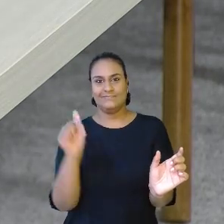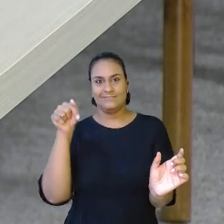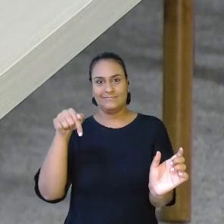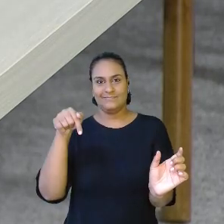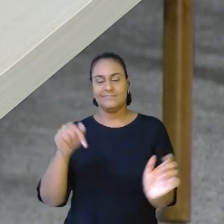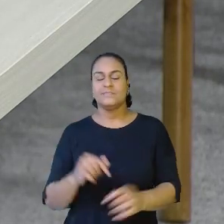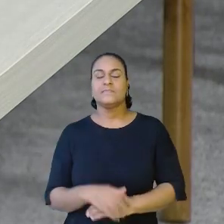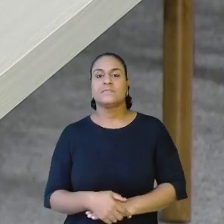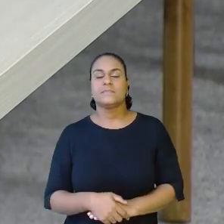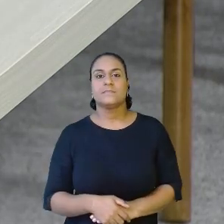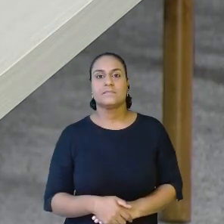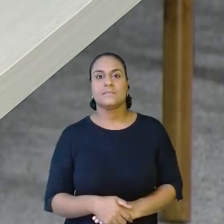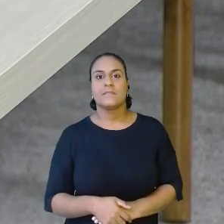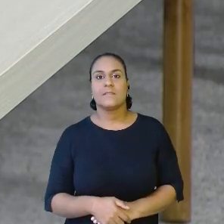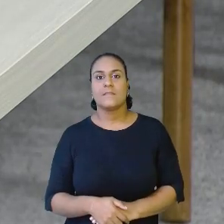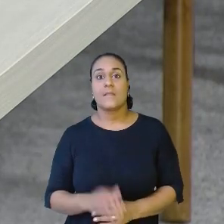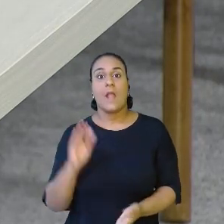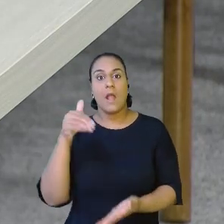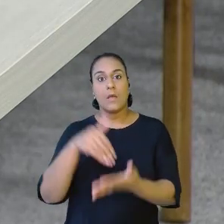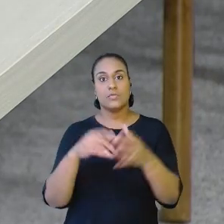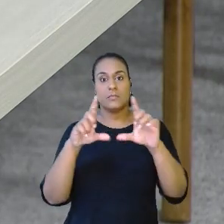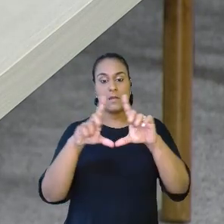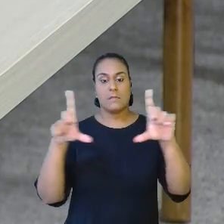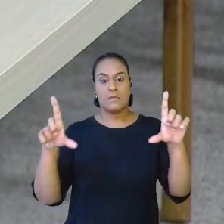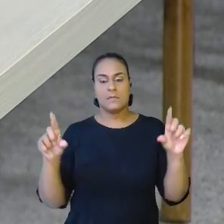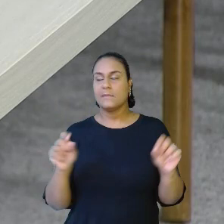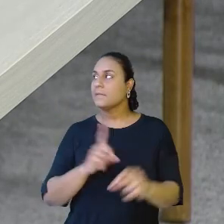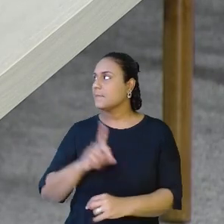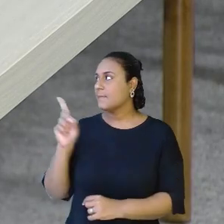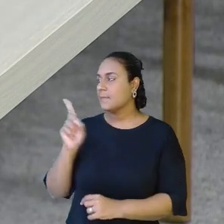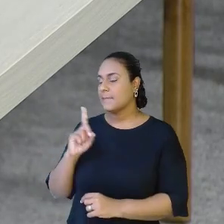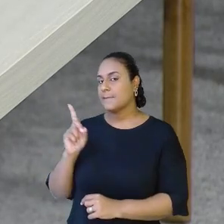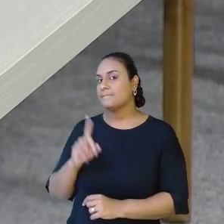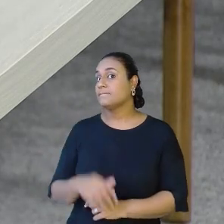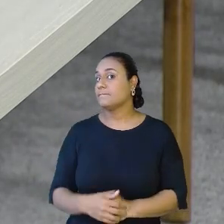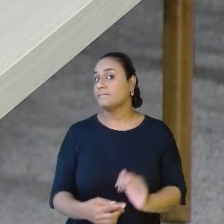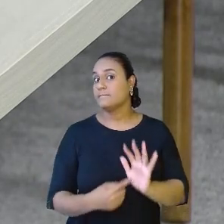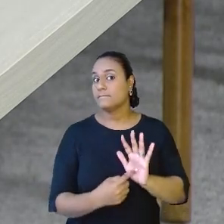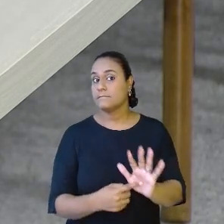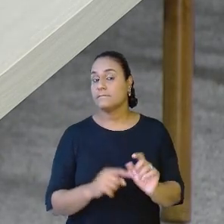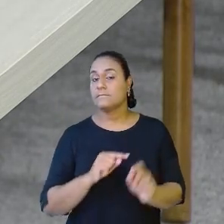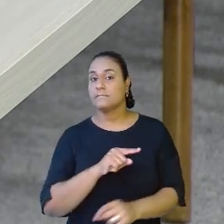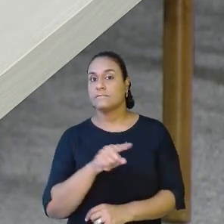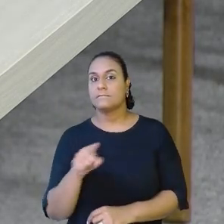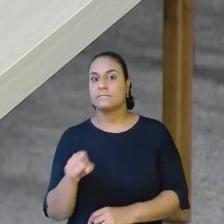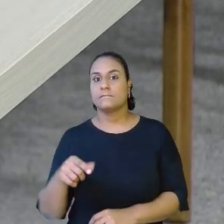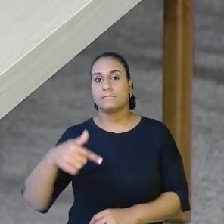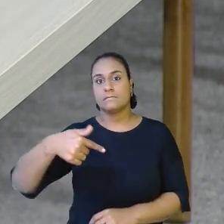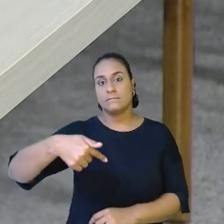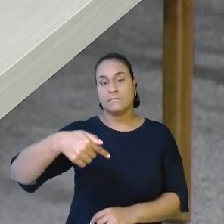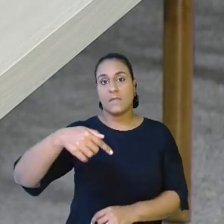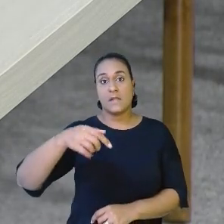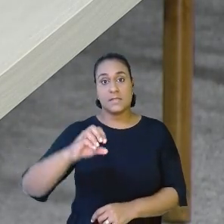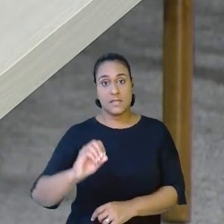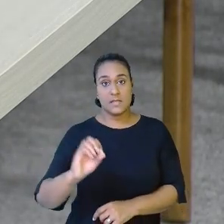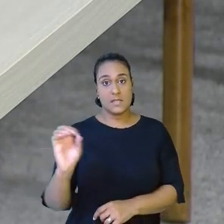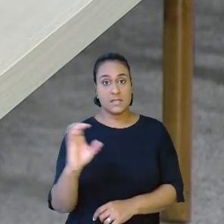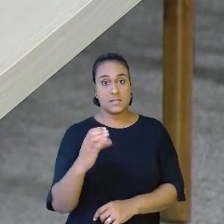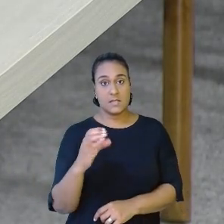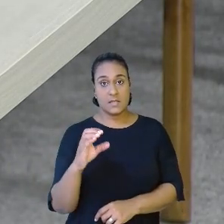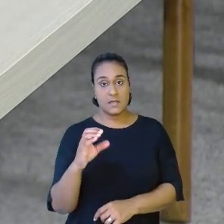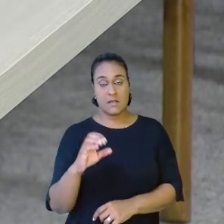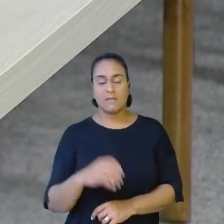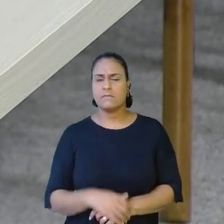Muito bem. E a última plaquinha que vocês viram na tela e eu trouxe para cá é 70 centavos. Aí